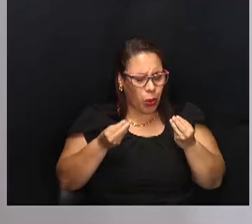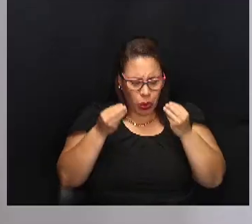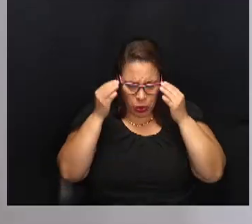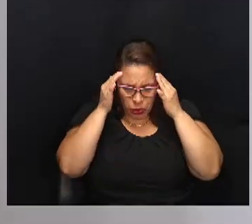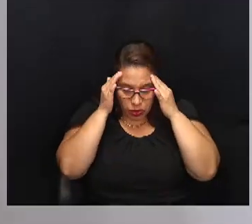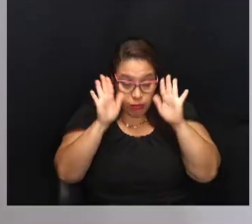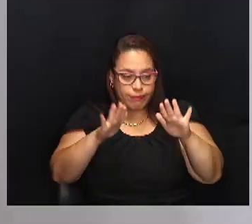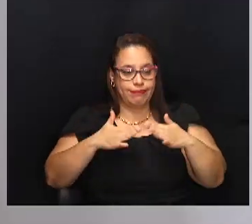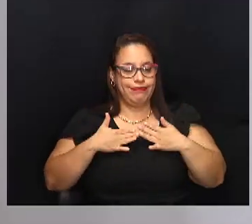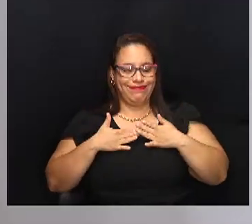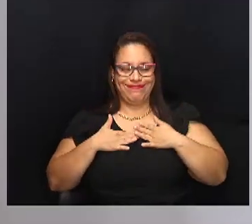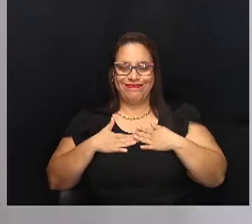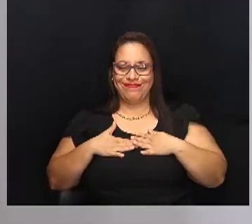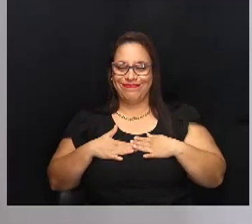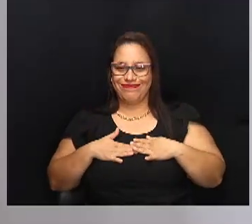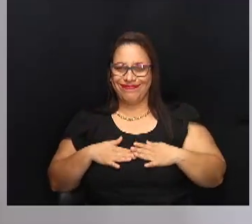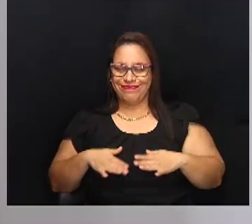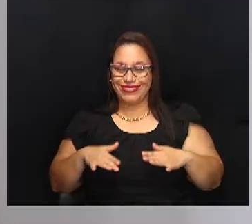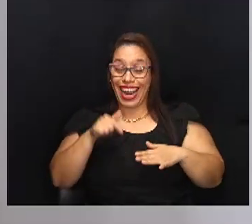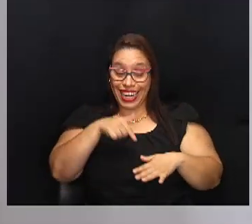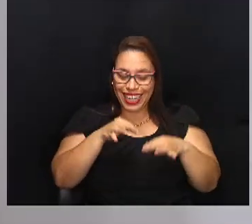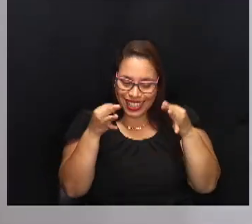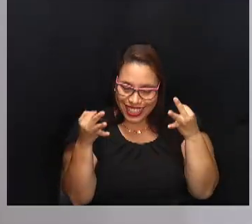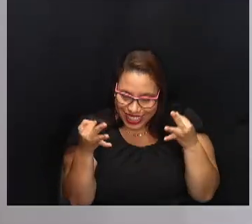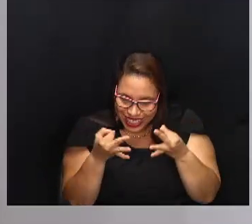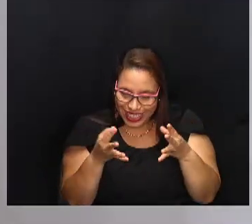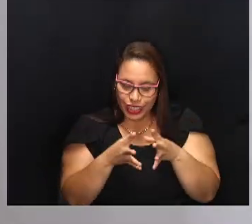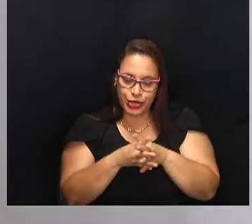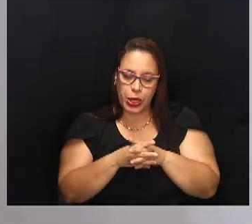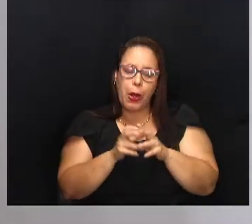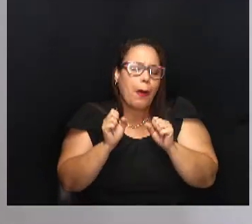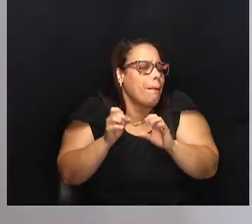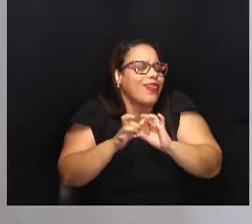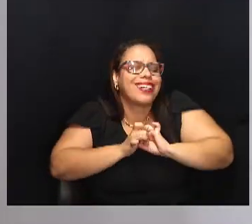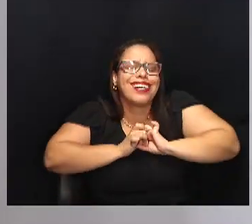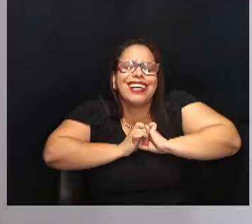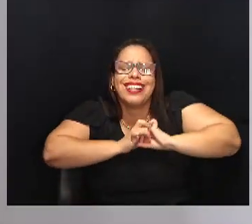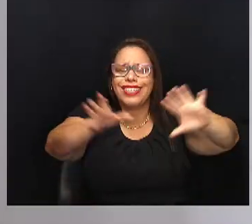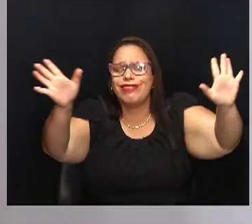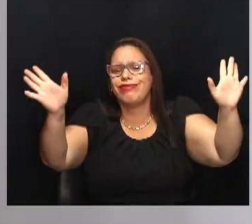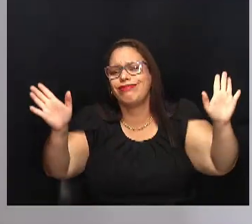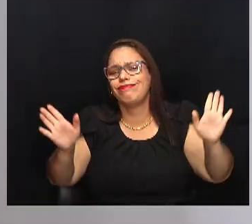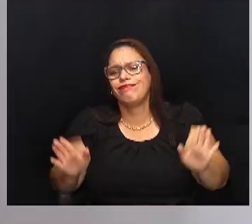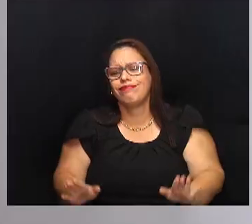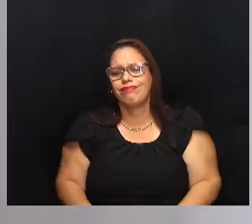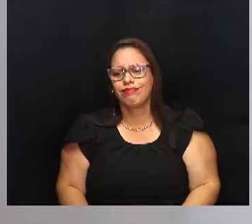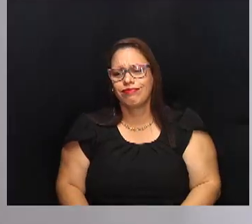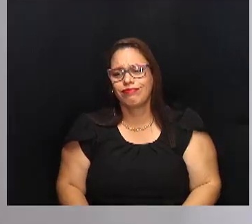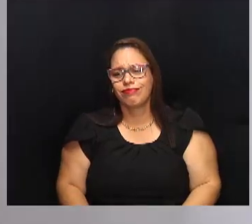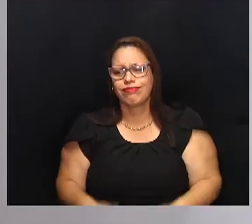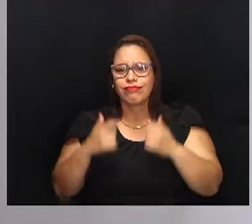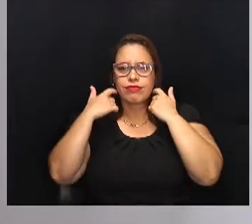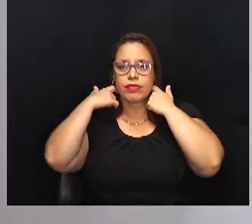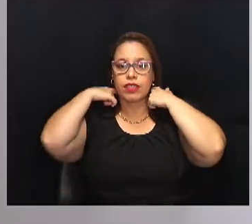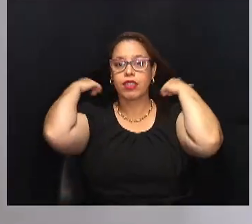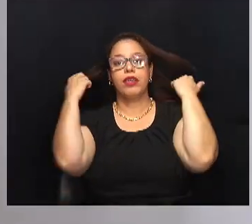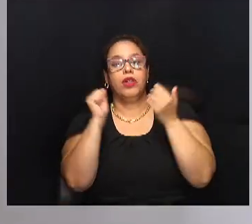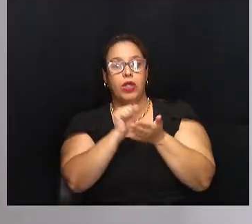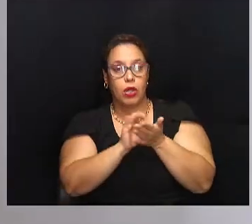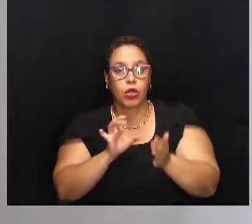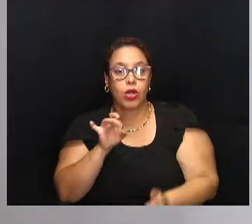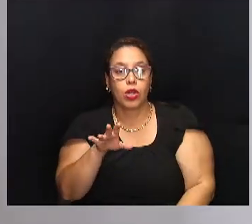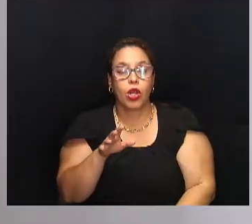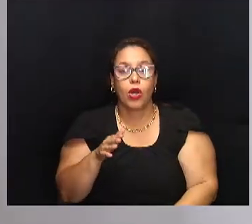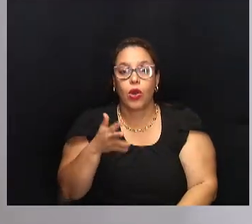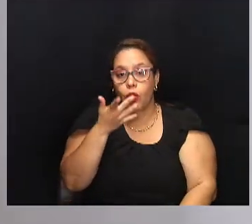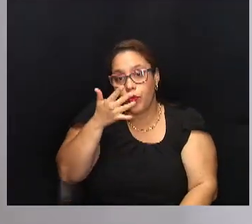fica tranquilo, tá no lugar certo, né? Aqui eles podem ser eles, né? Inclusive eu tenho uma atividade só com os kids,